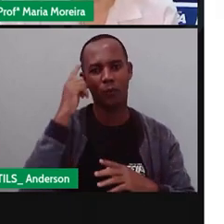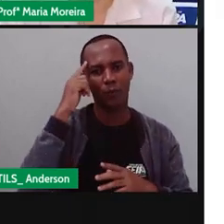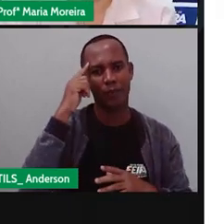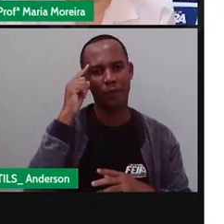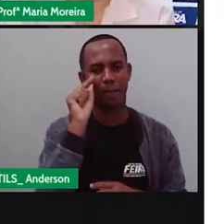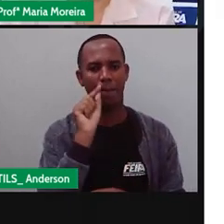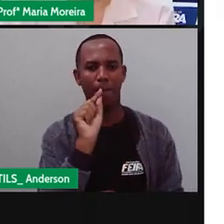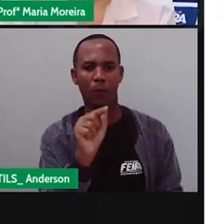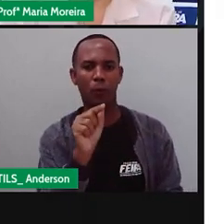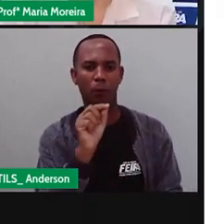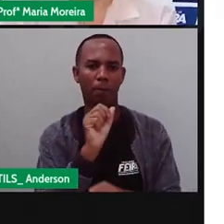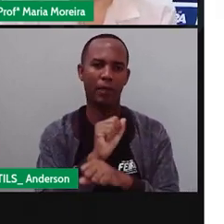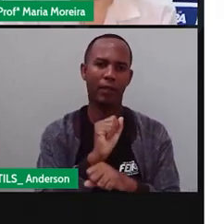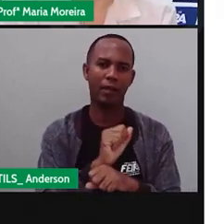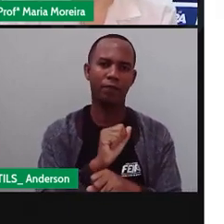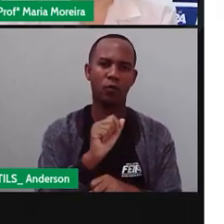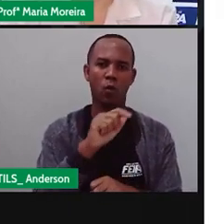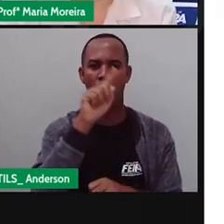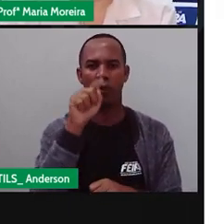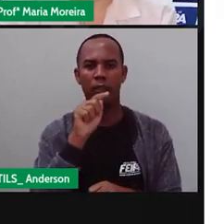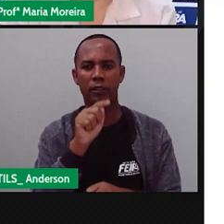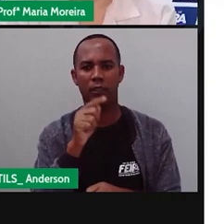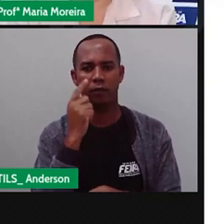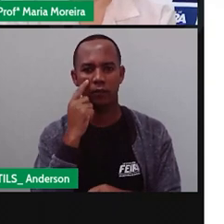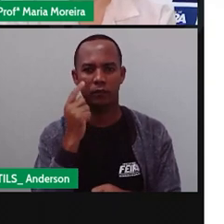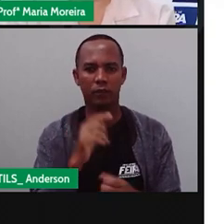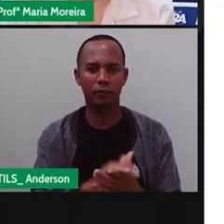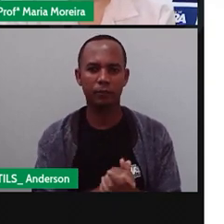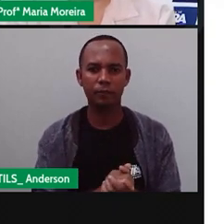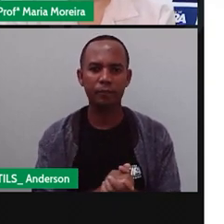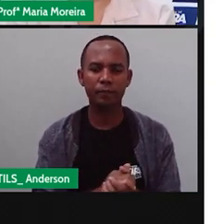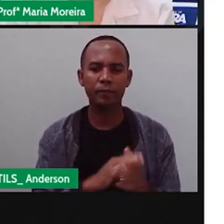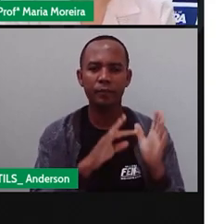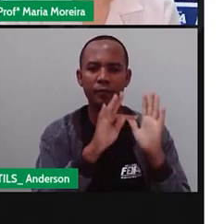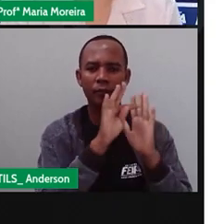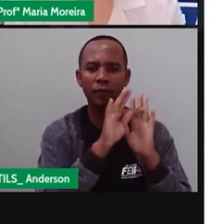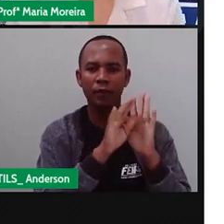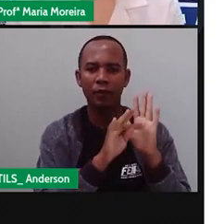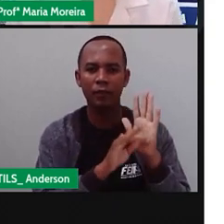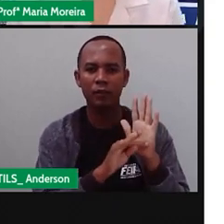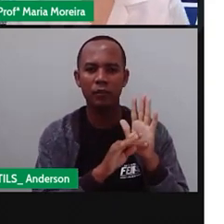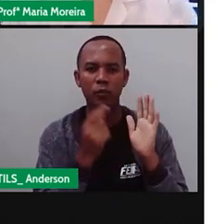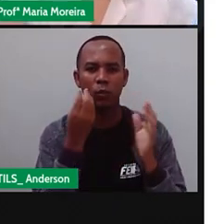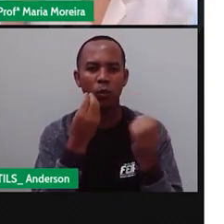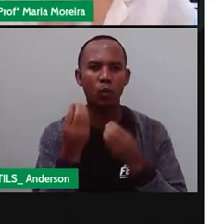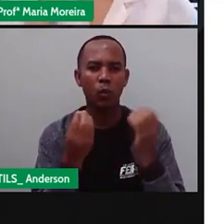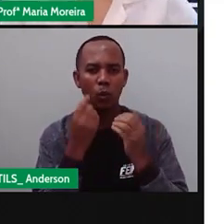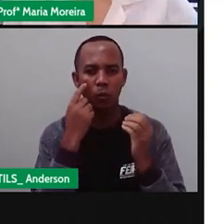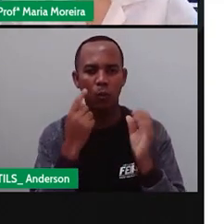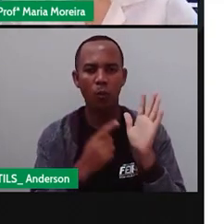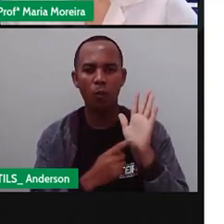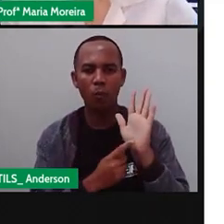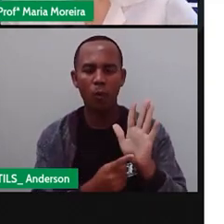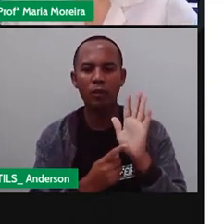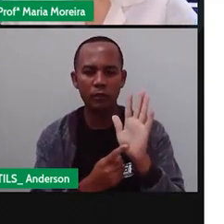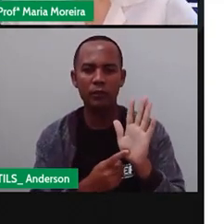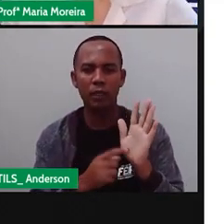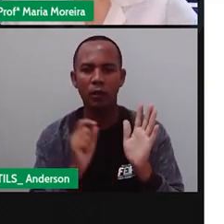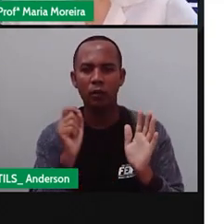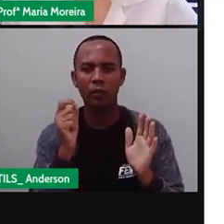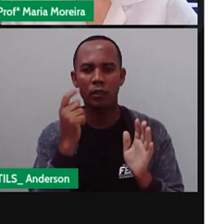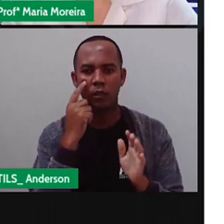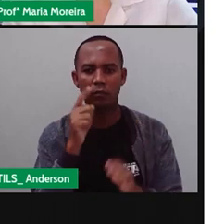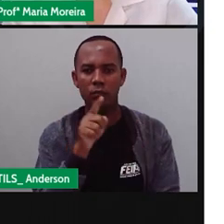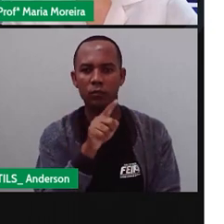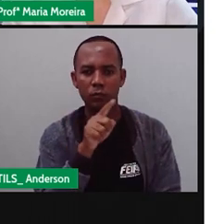sinais de pontuação. Bom, aí a Pró trouxe aqui, na verdade, um texto para vocês para mostrar o seguinte. Lembra quando a gente falou sobre